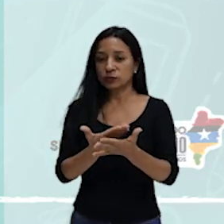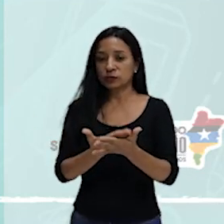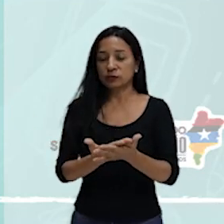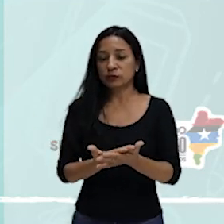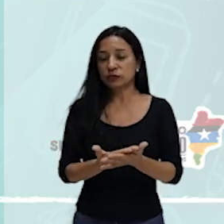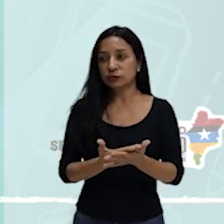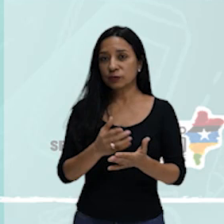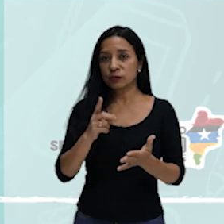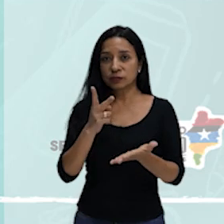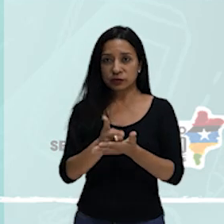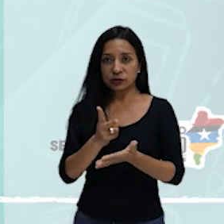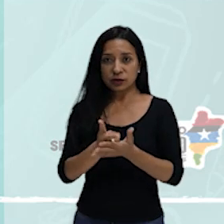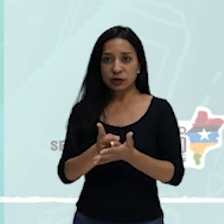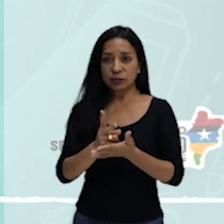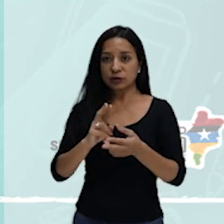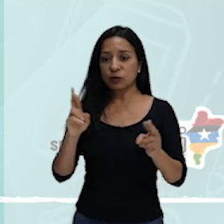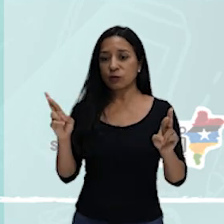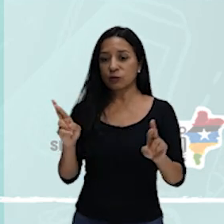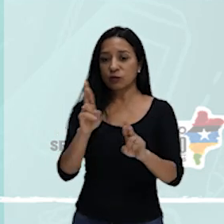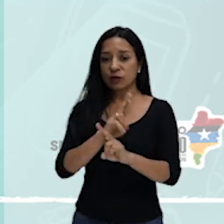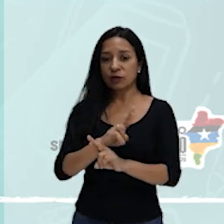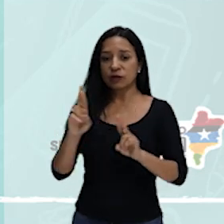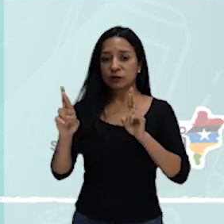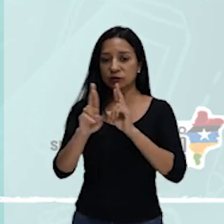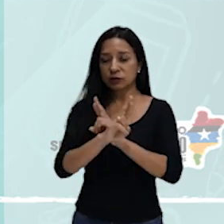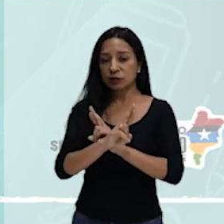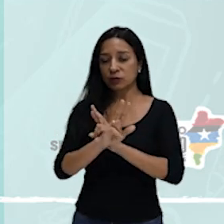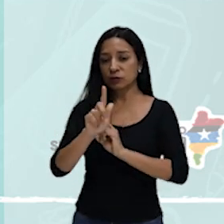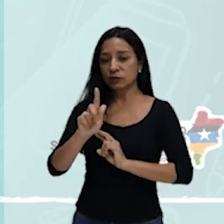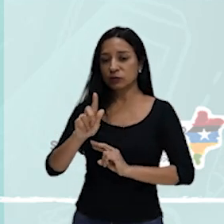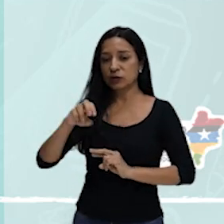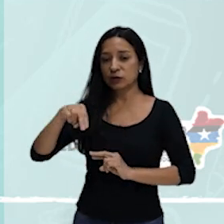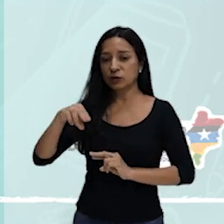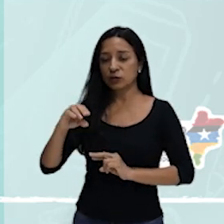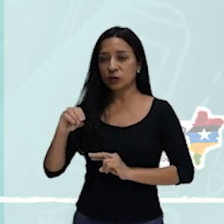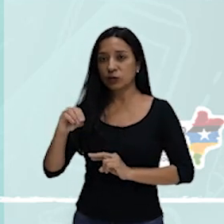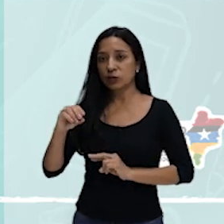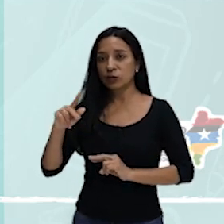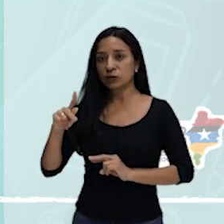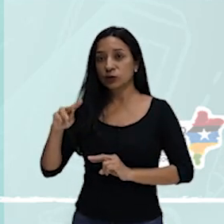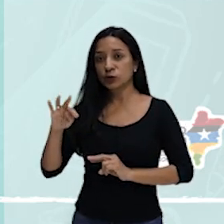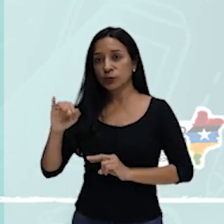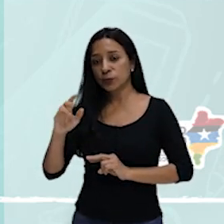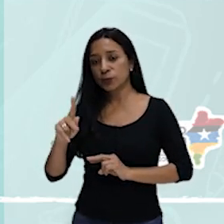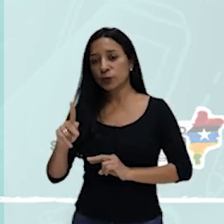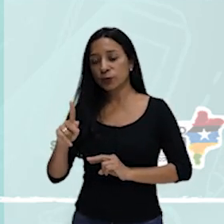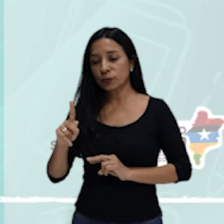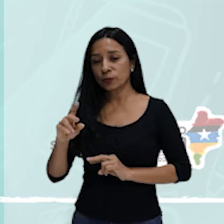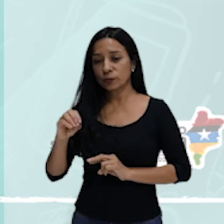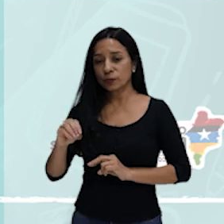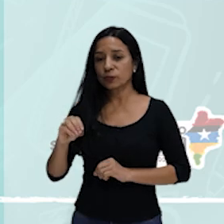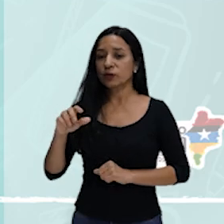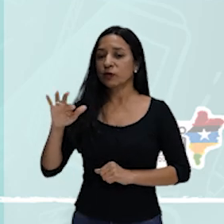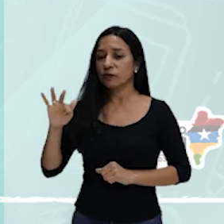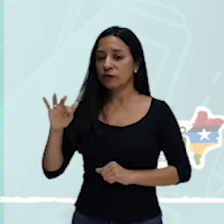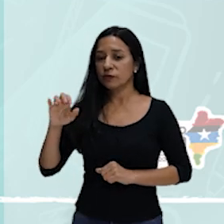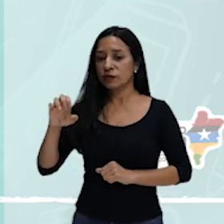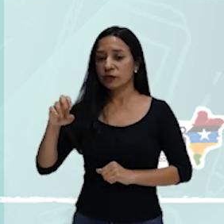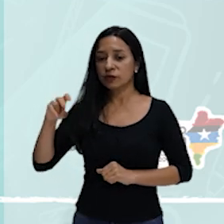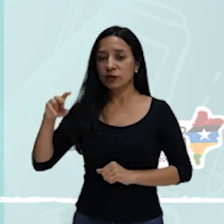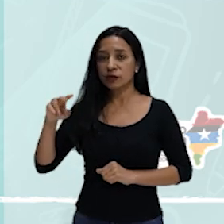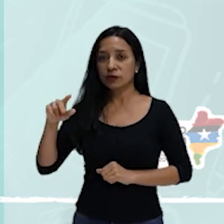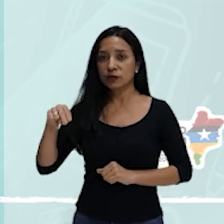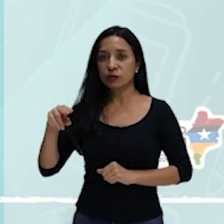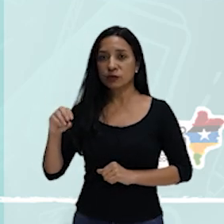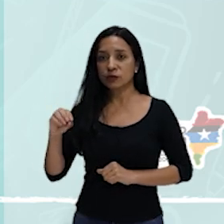uma correspondência entre o genótipo e o fenótipo. O que é o genótipo e o que é